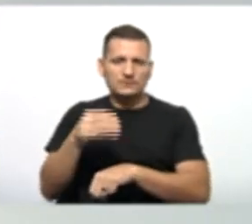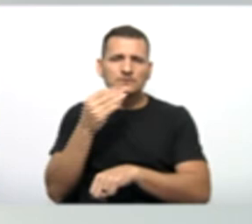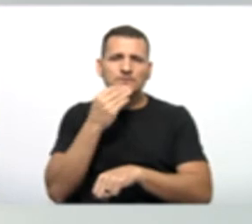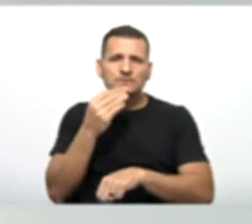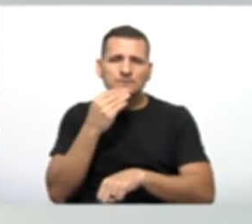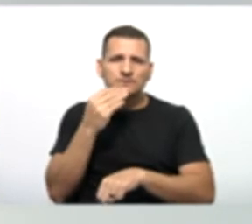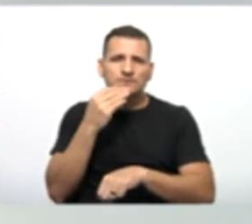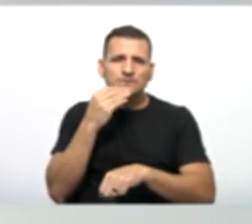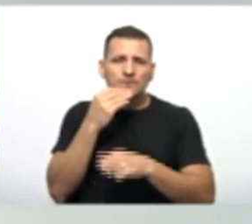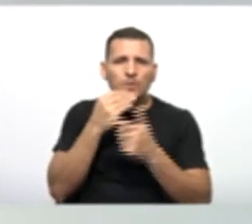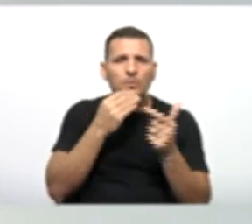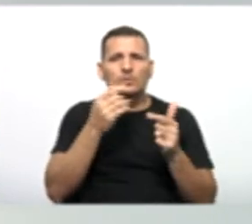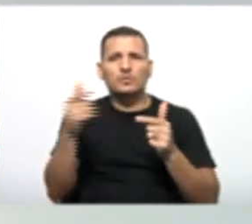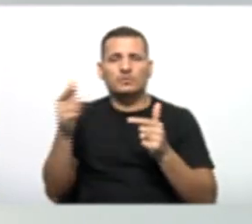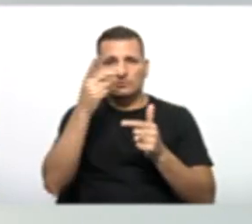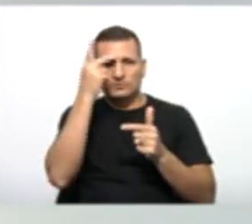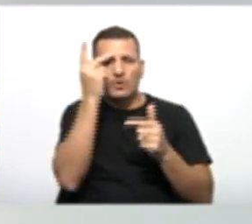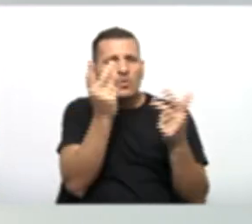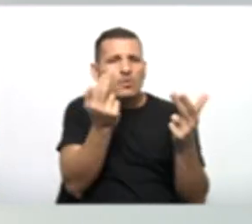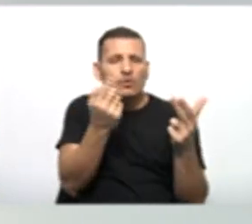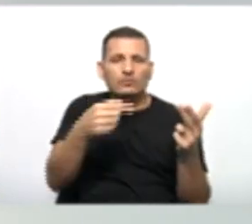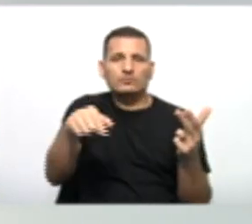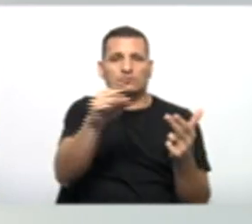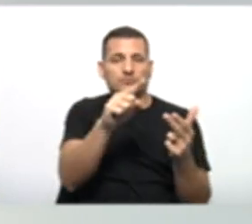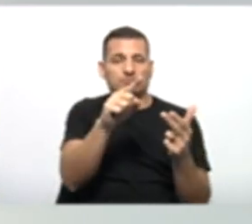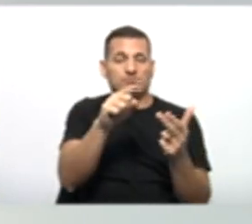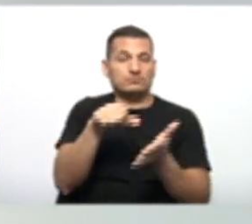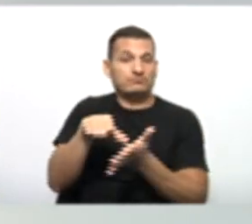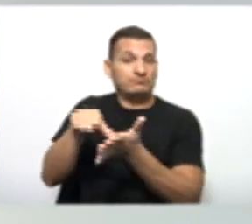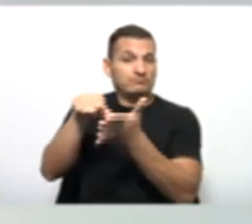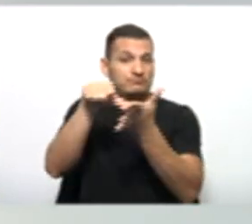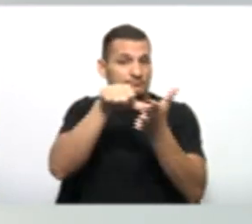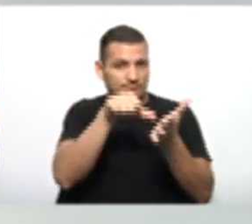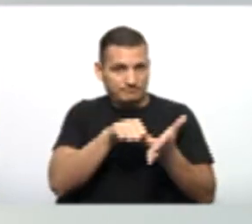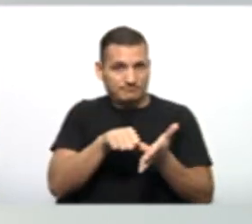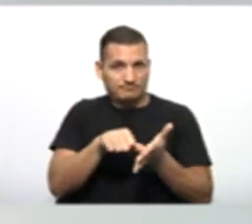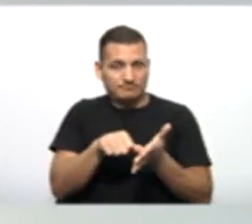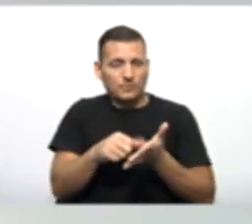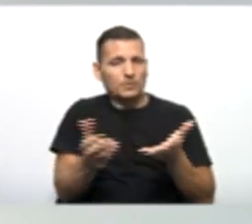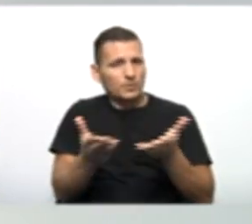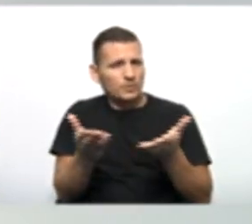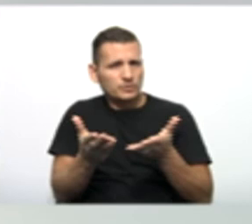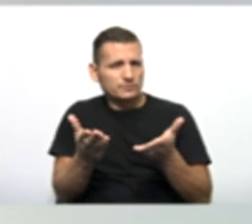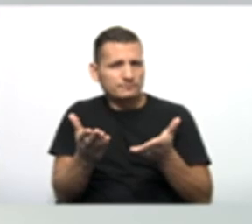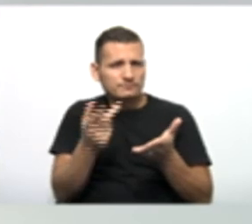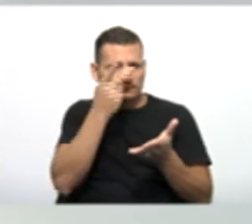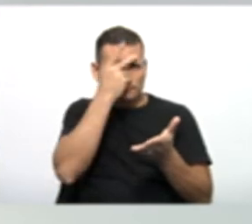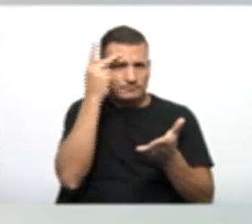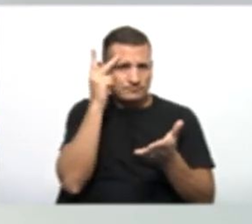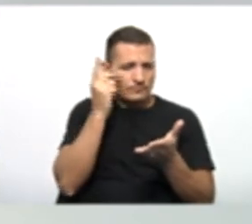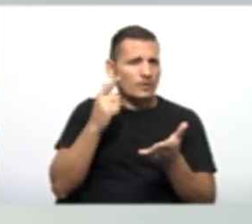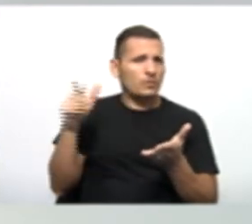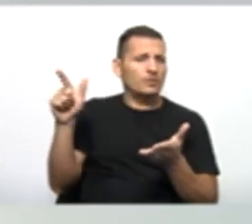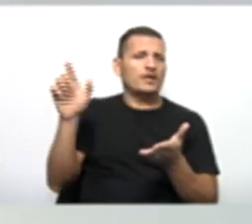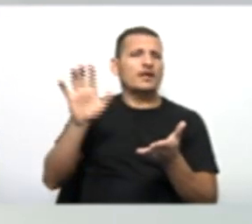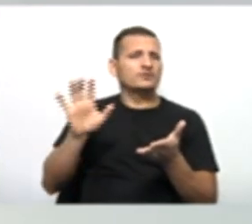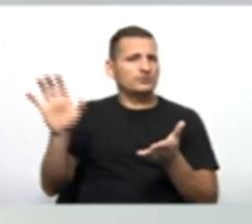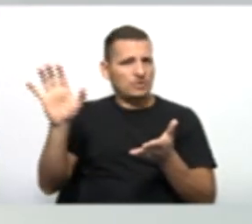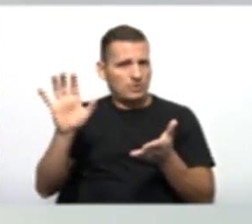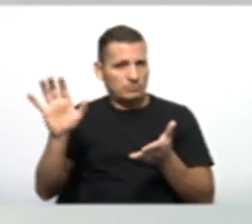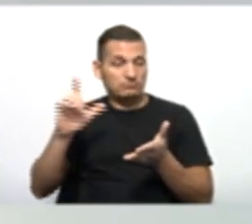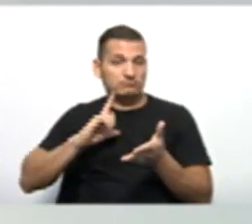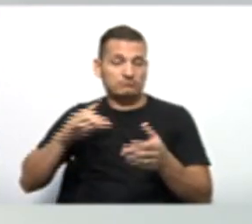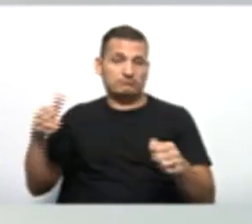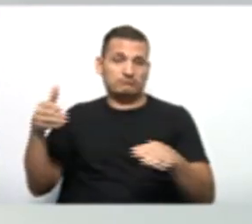pessoas, as mesmas que vocês já estiveram. Esses polos que existem hoje, pessoas de outras regiões terem acesso à